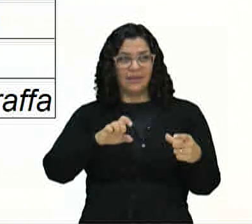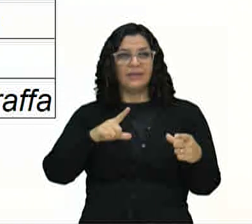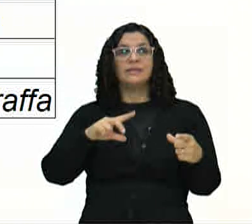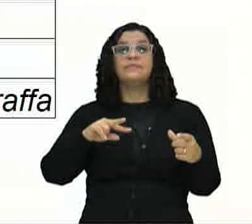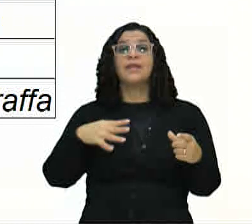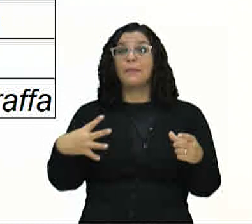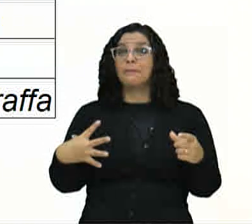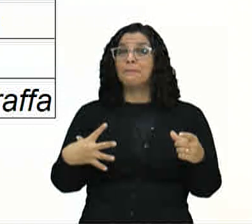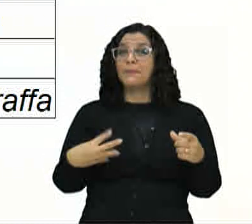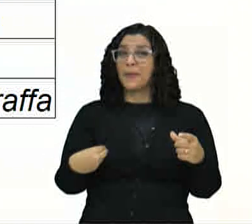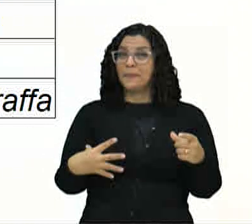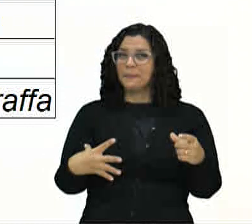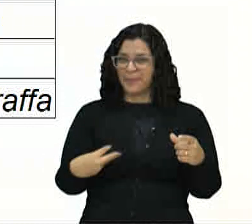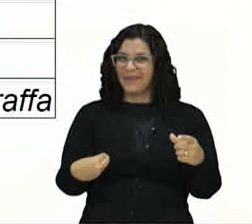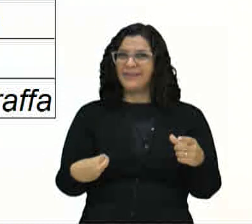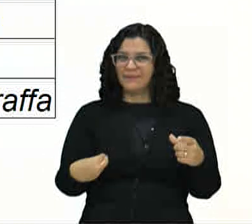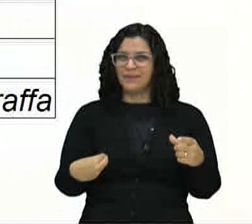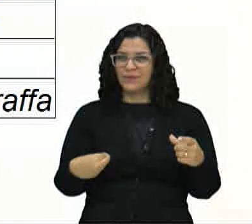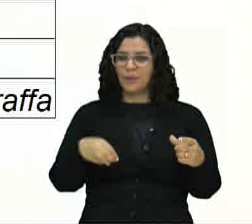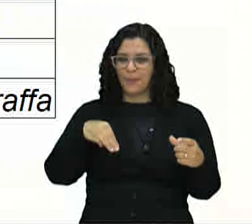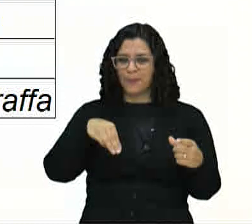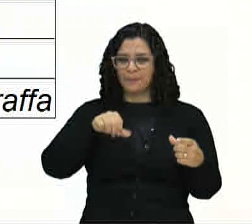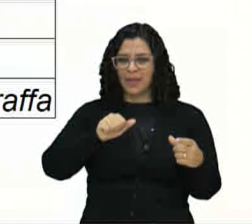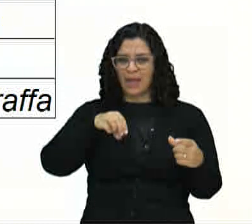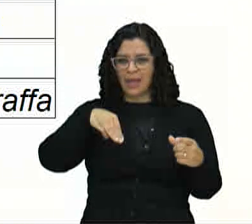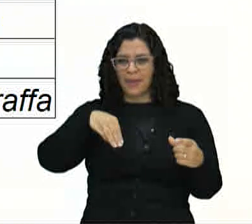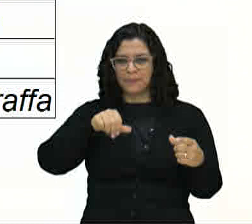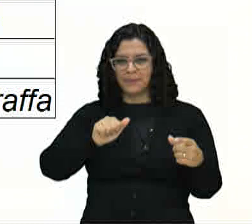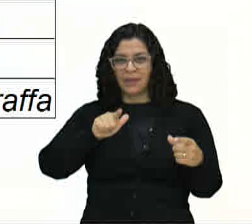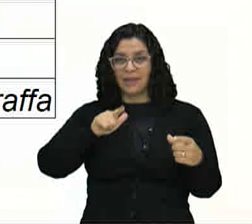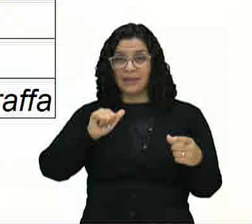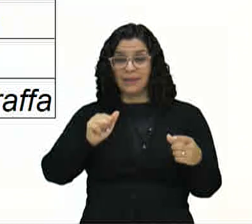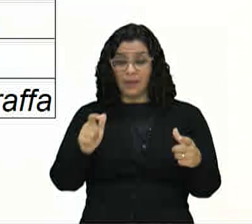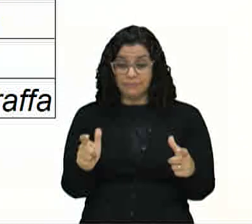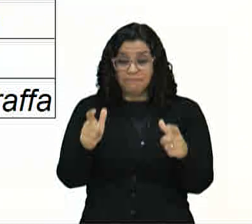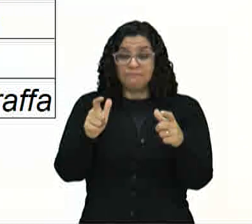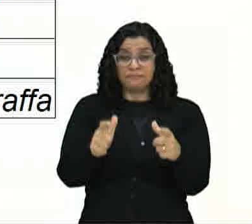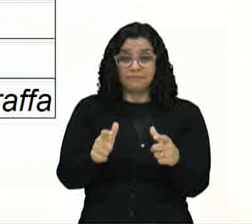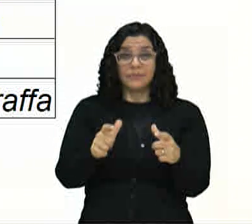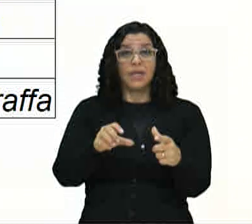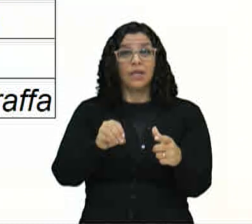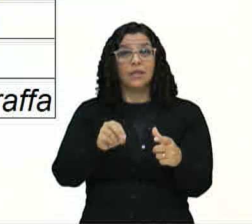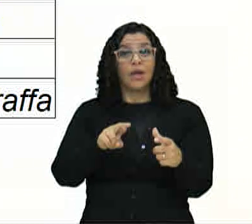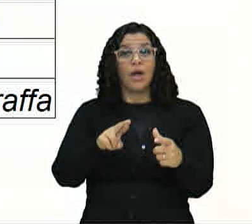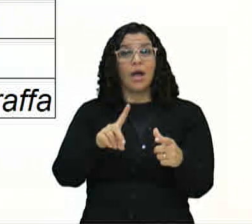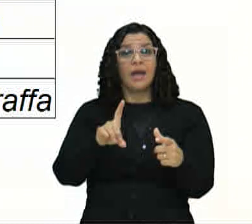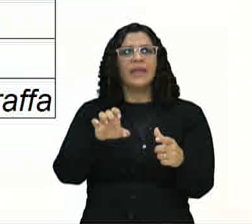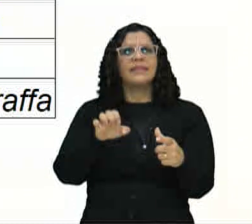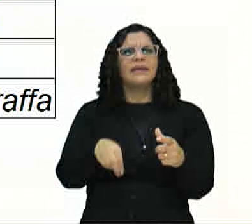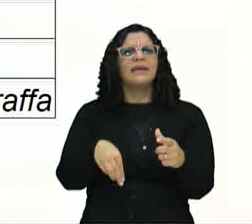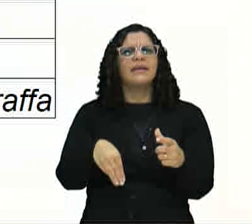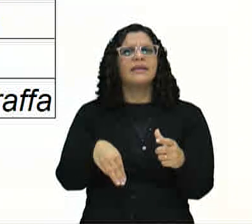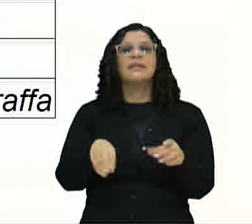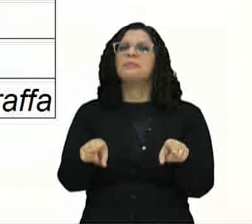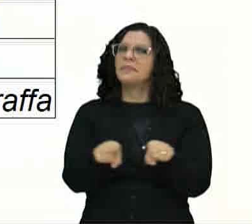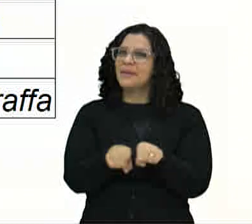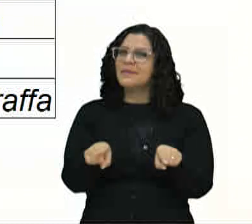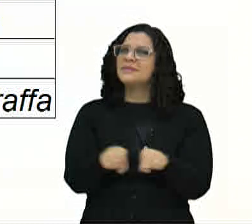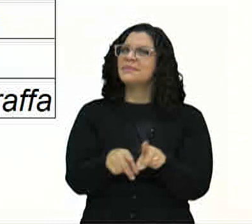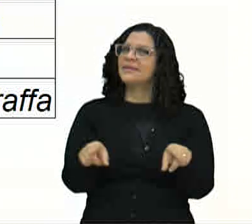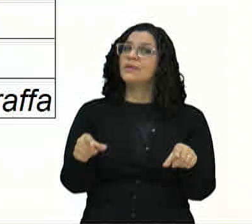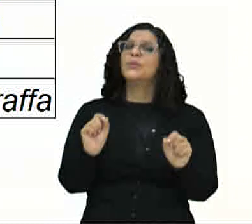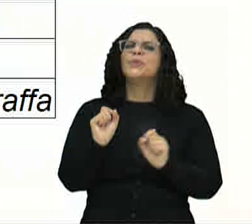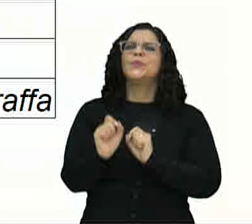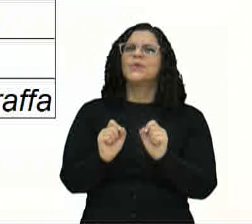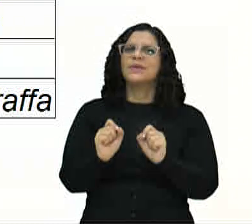dos mamíferos, mamália, e a ordem na qual eles estão inseridas também é a mesma. É